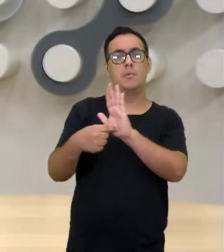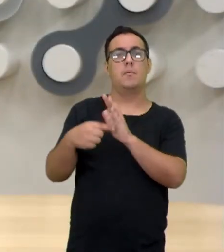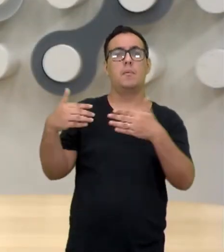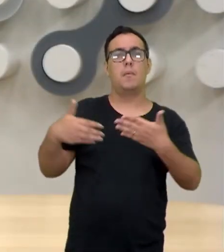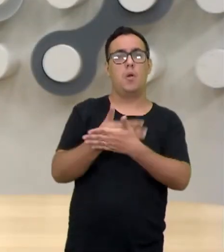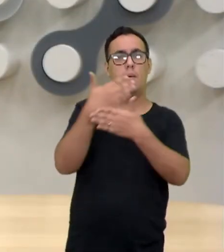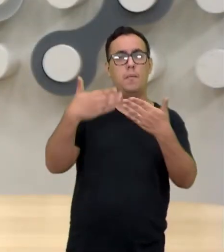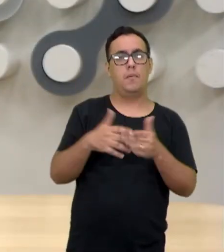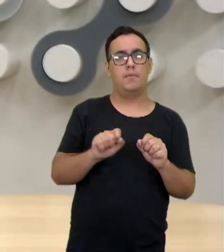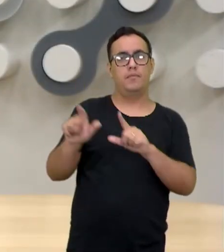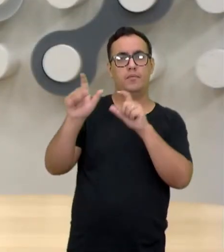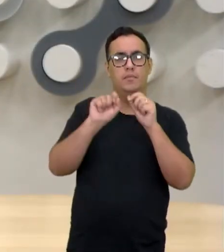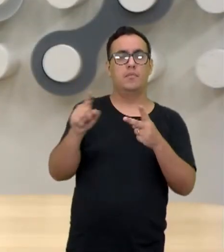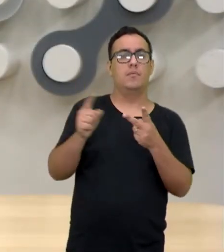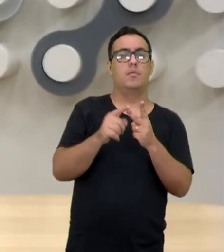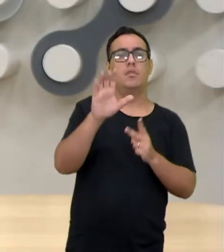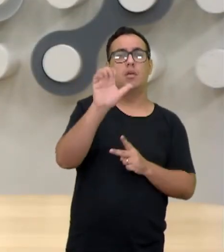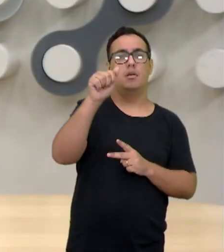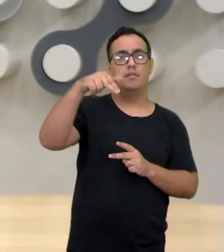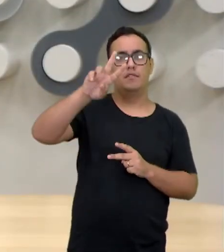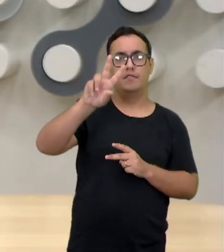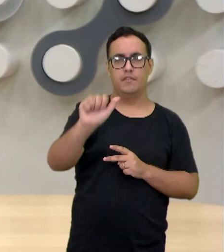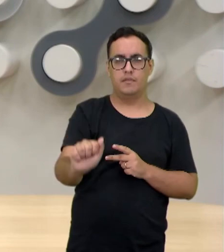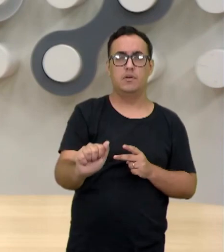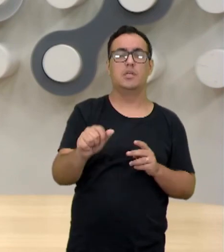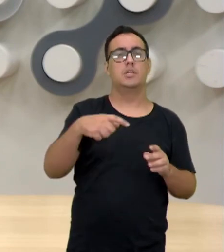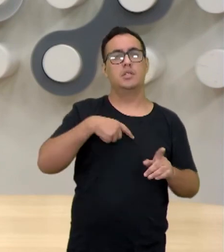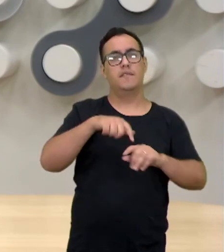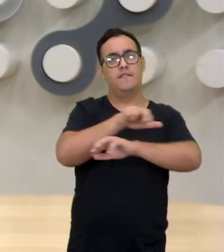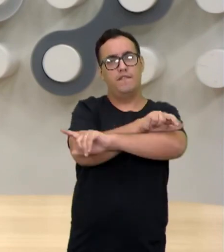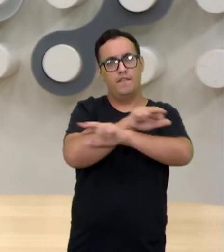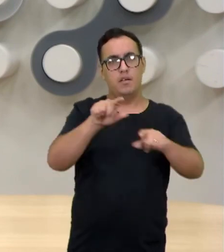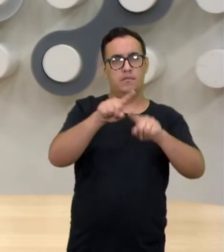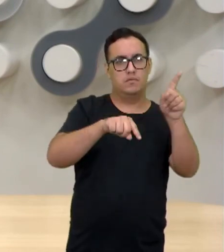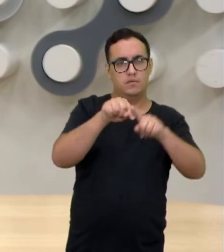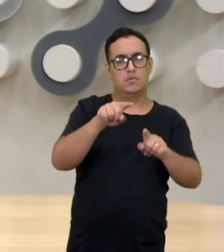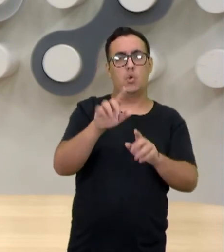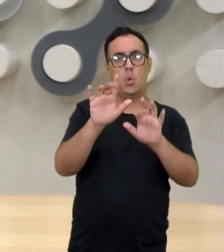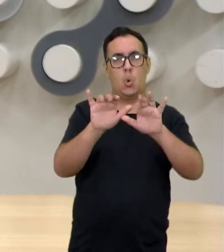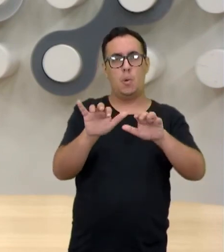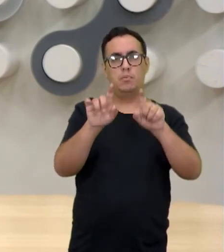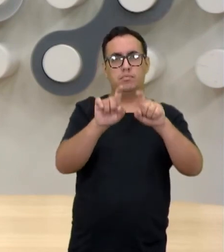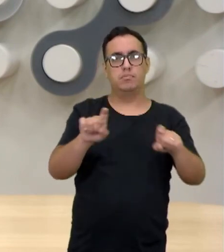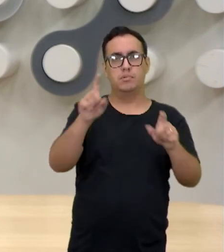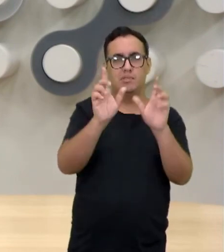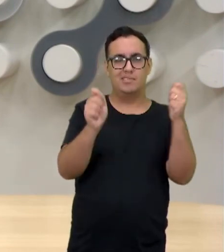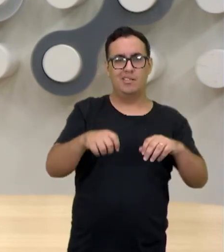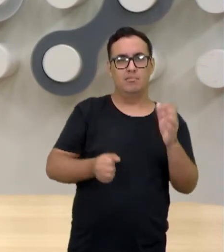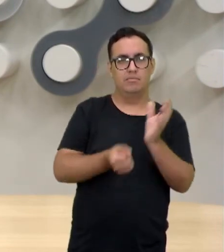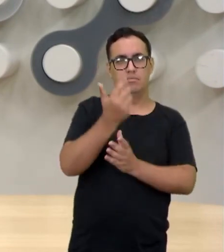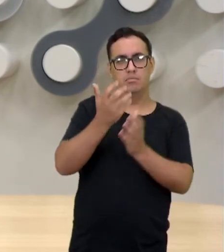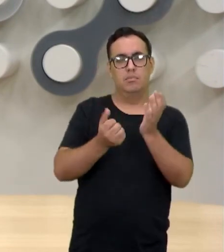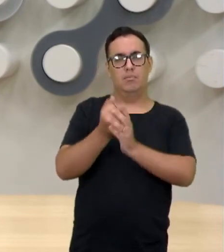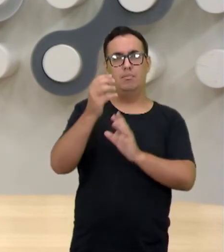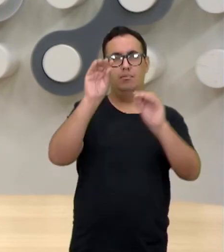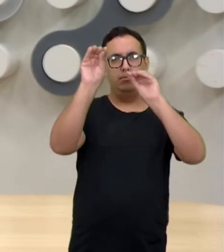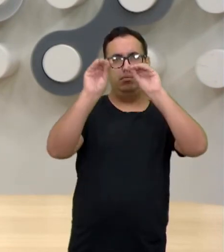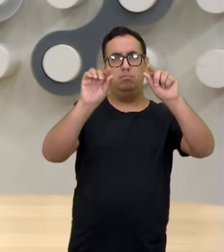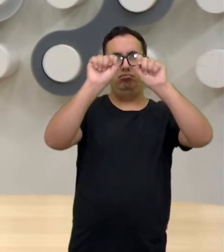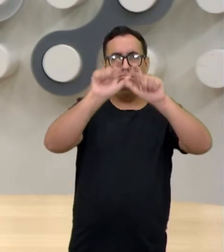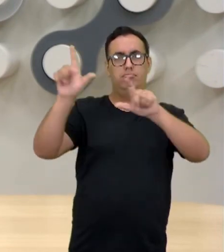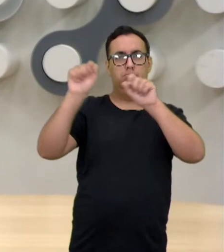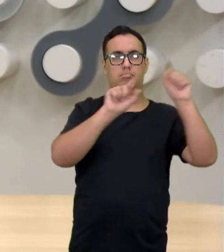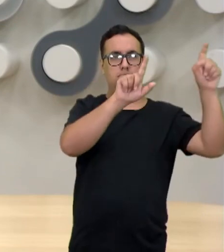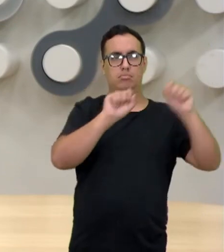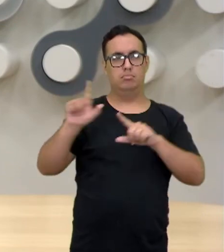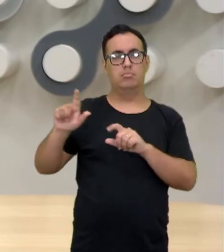podem utilizar o Canva, outras ferramentas digitais que permitem a construção de cartazes, de